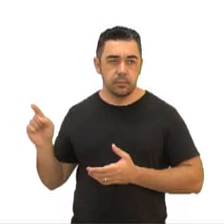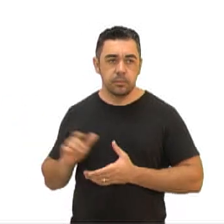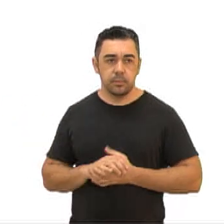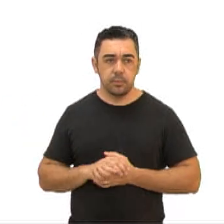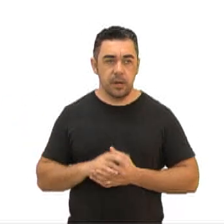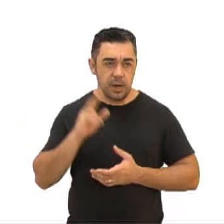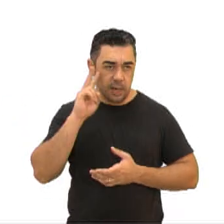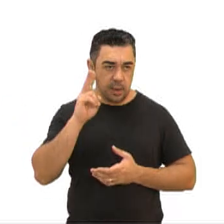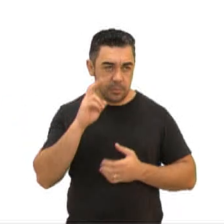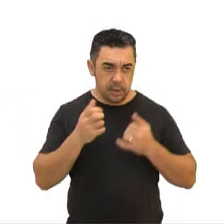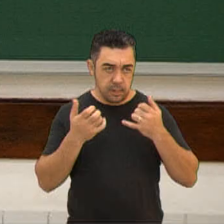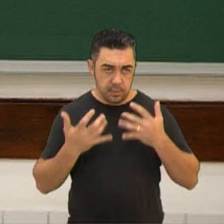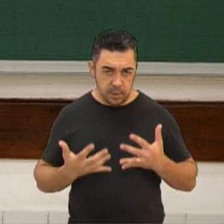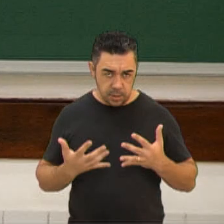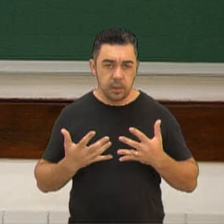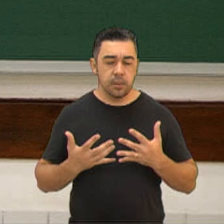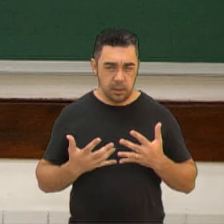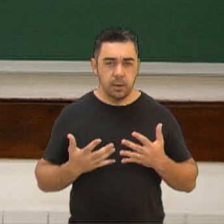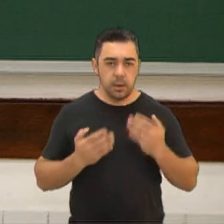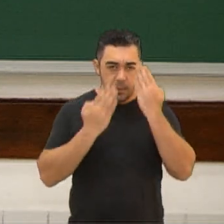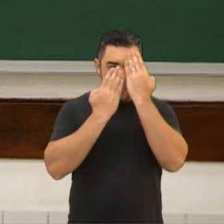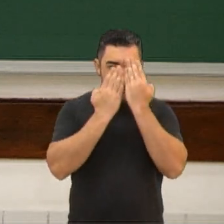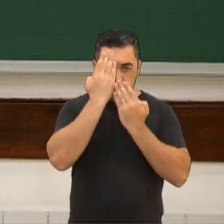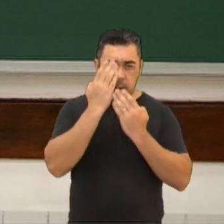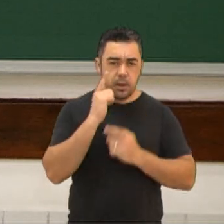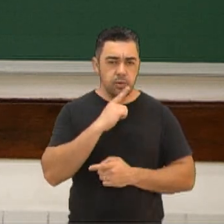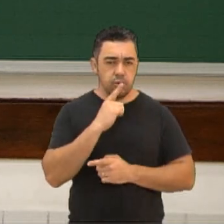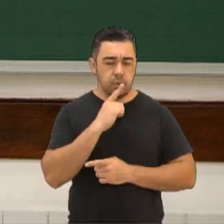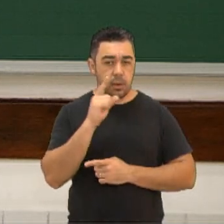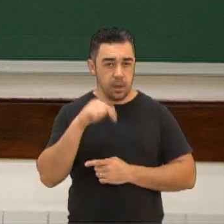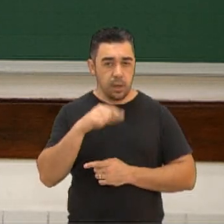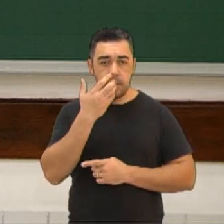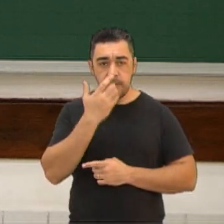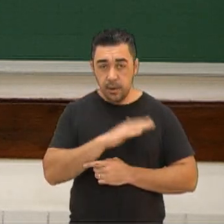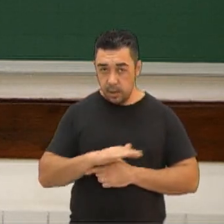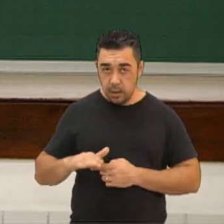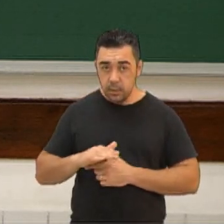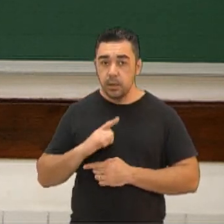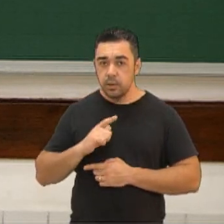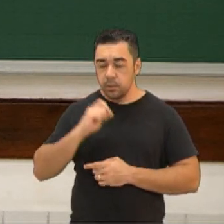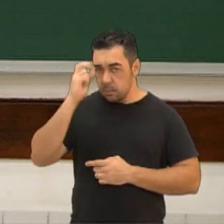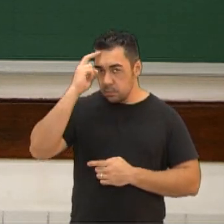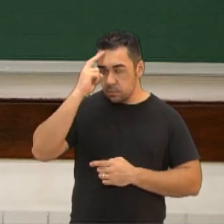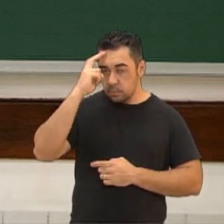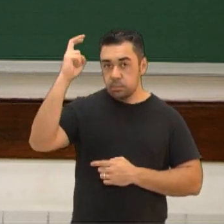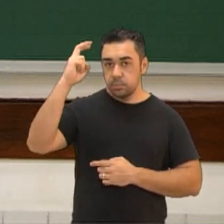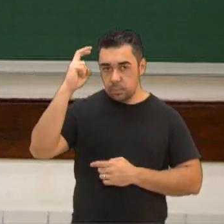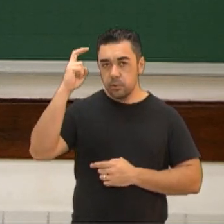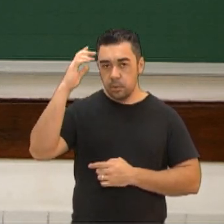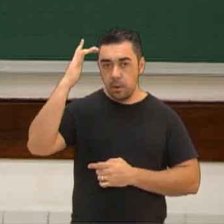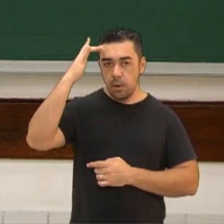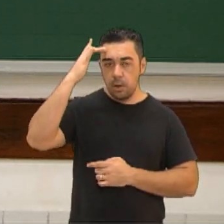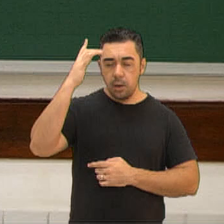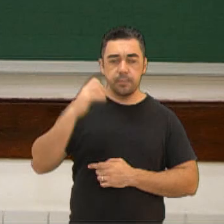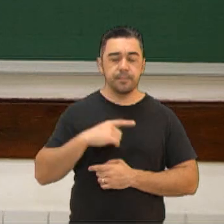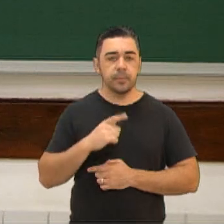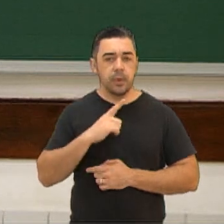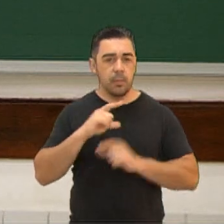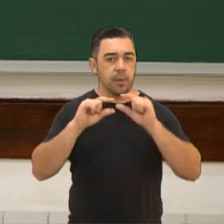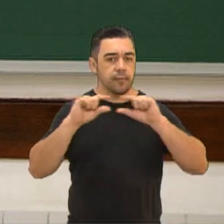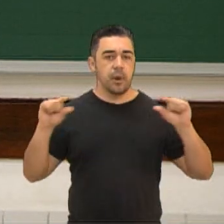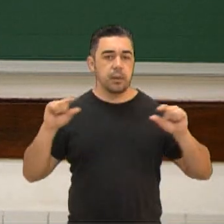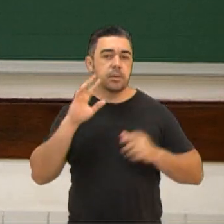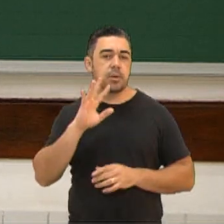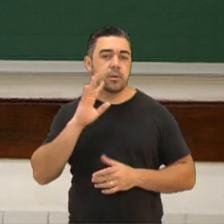E lembram que eu falei que o Picasso foi considerado um gênio quando criança, um prodígio? Ele tem uma frase bem bacana, que ele fala mais ou menos